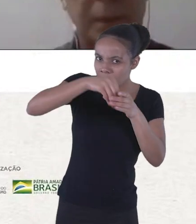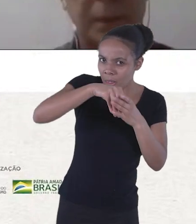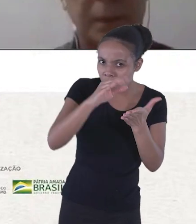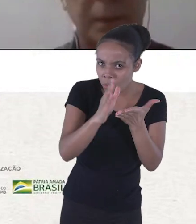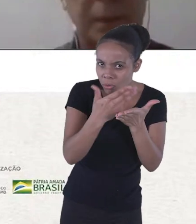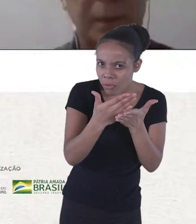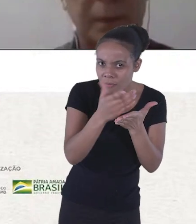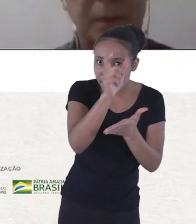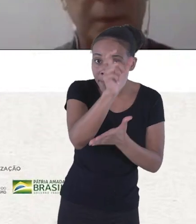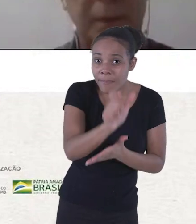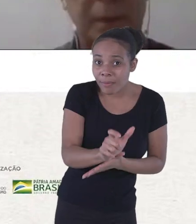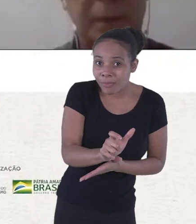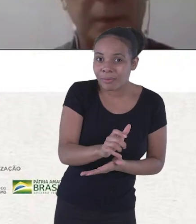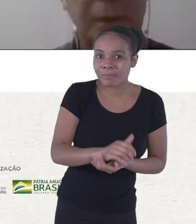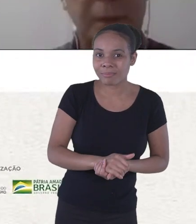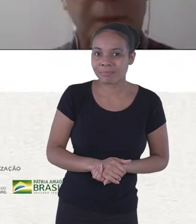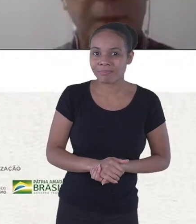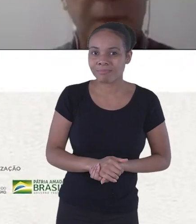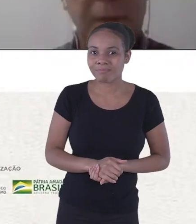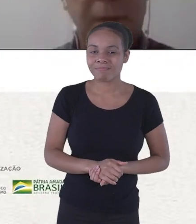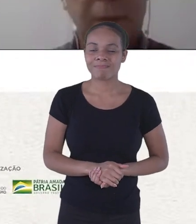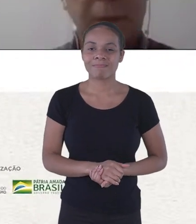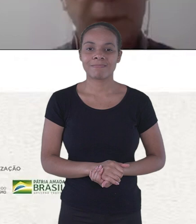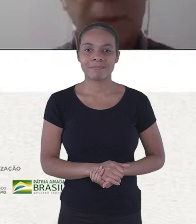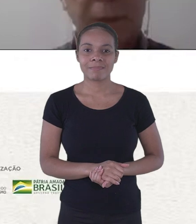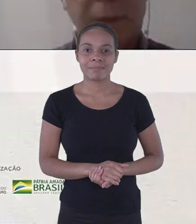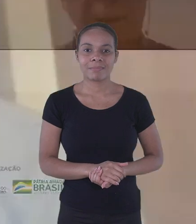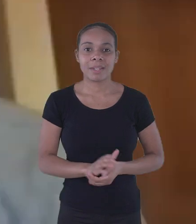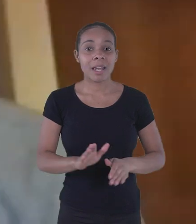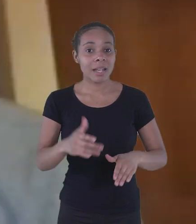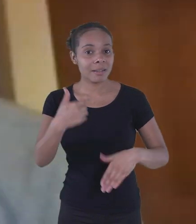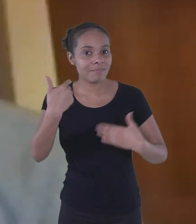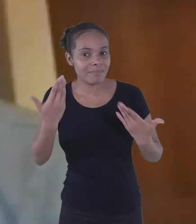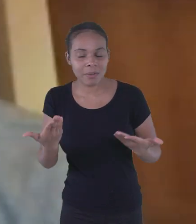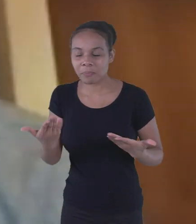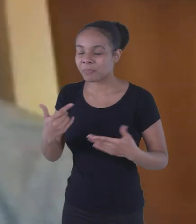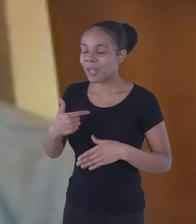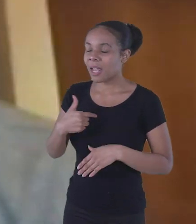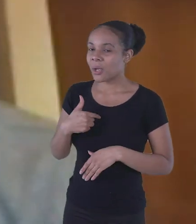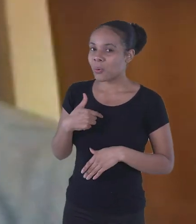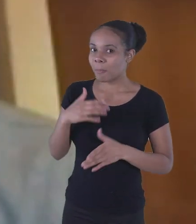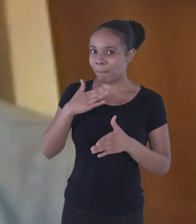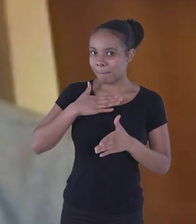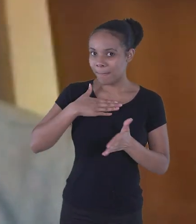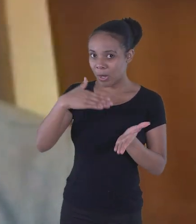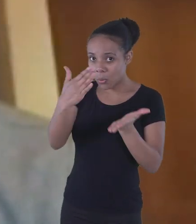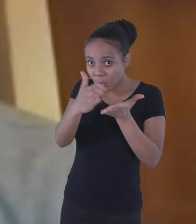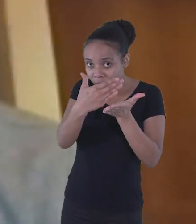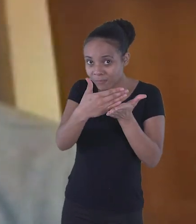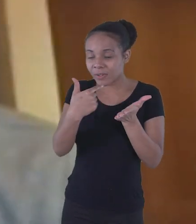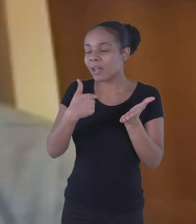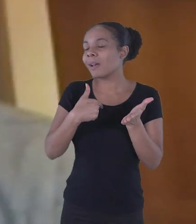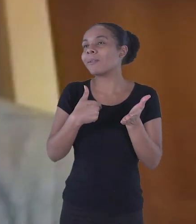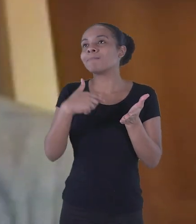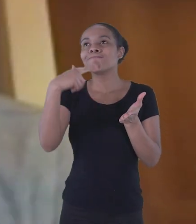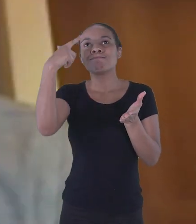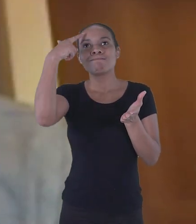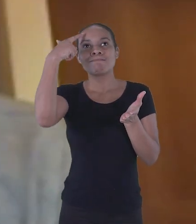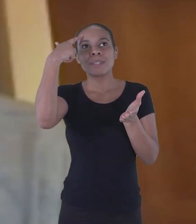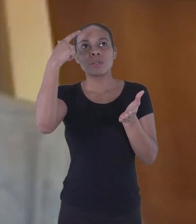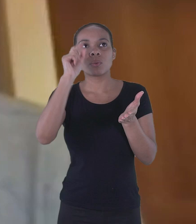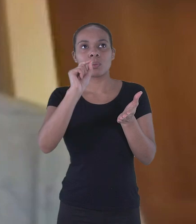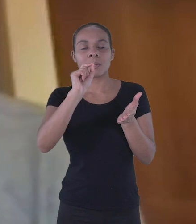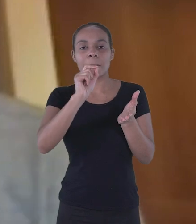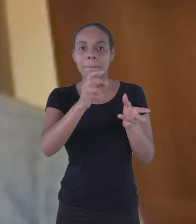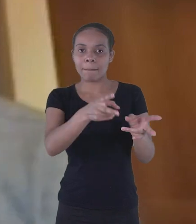Eu enxergo no meu livro a depressão mais como fio condutor do que como personagem. Não consigo ter, para